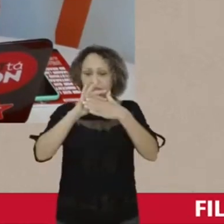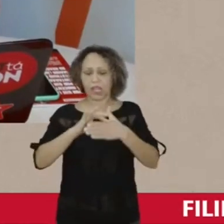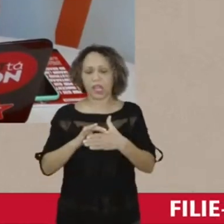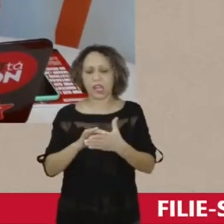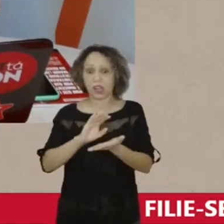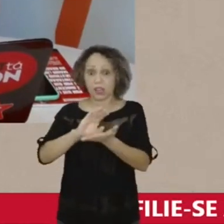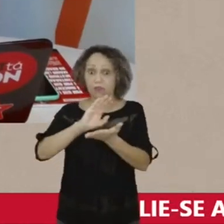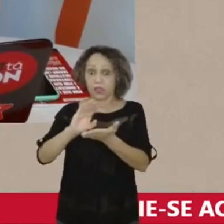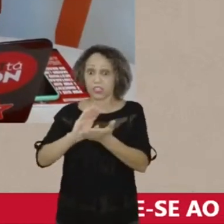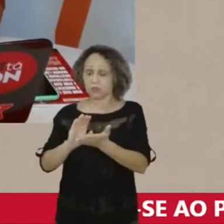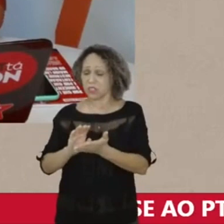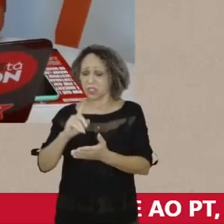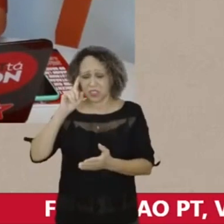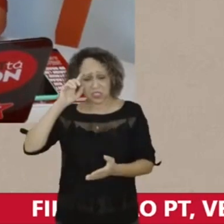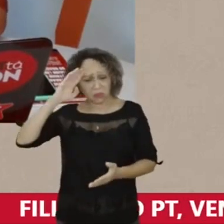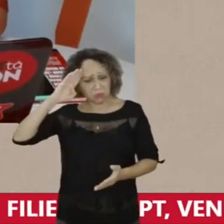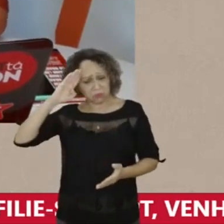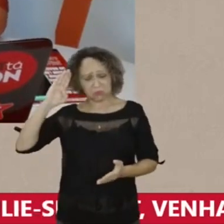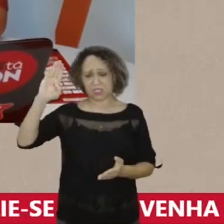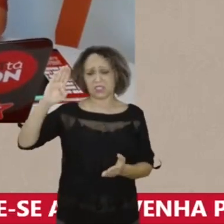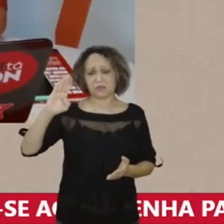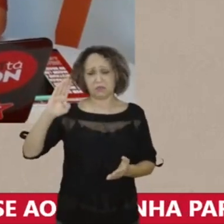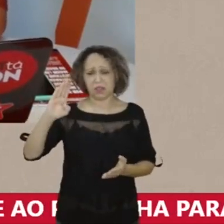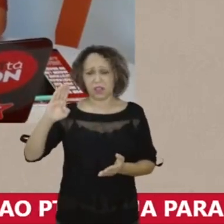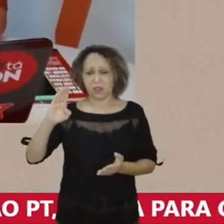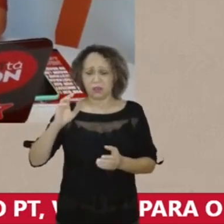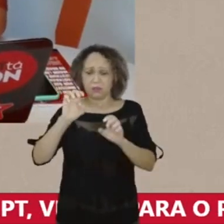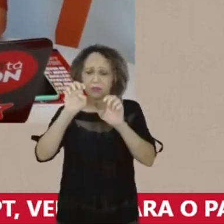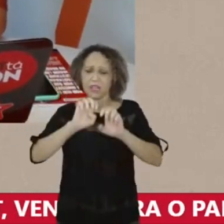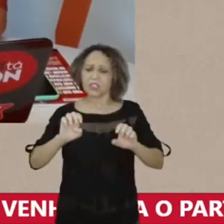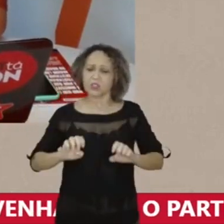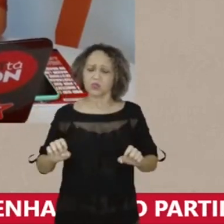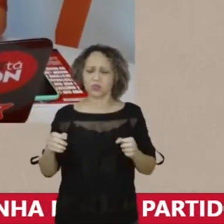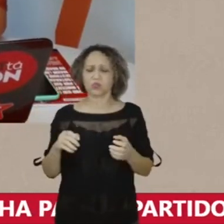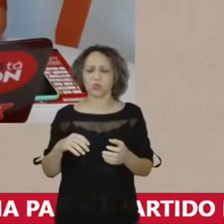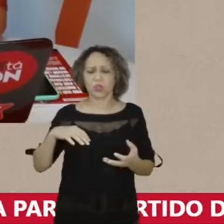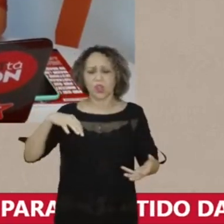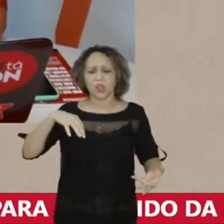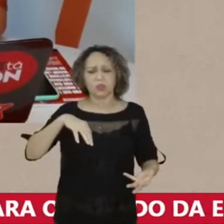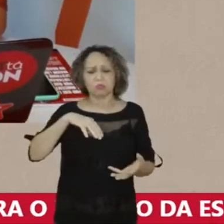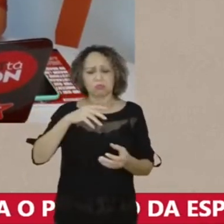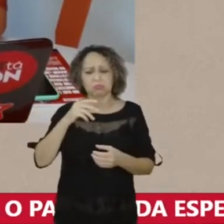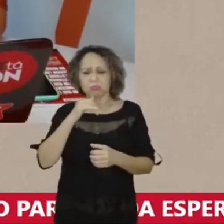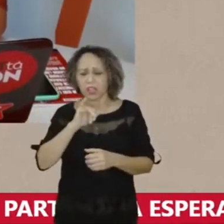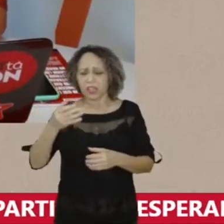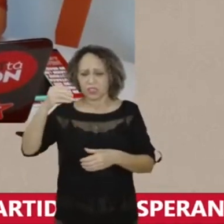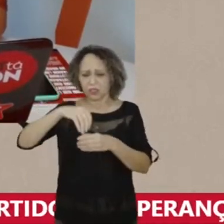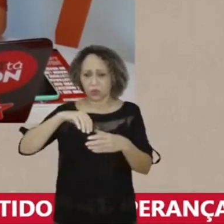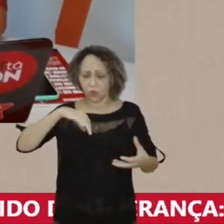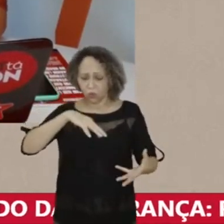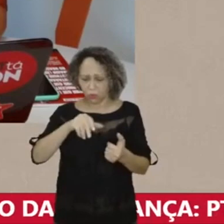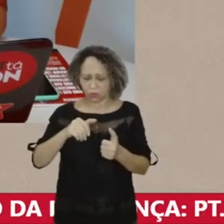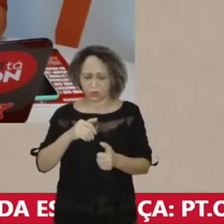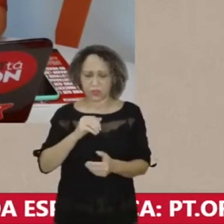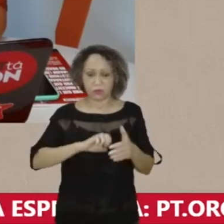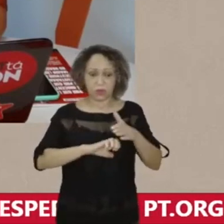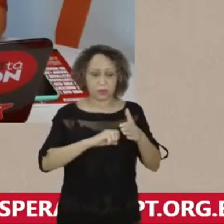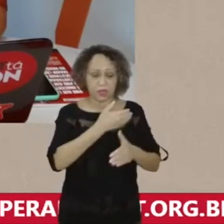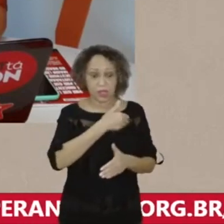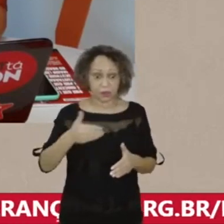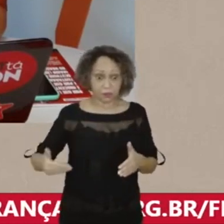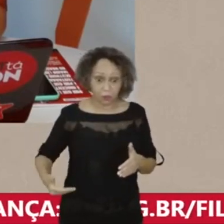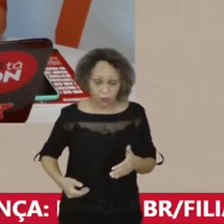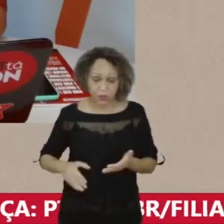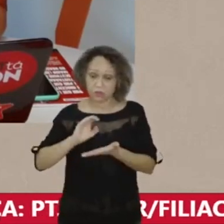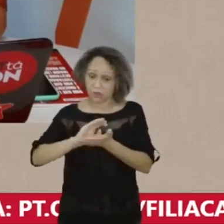questões estruturais para o futuro do mundo e do país, como é a questão da transição energética. Então, uma empresa efetivamente pública que faça os investimentos,